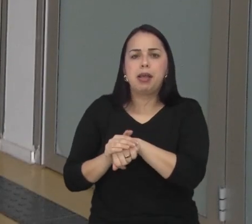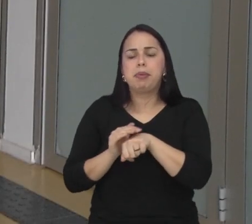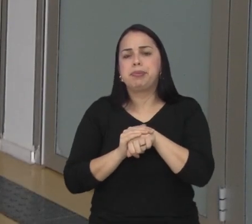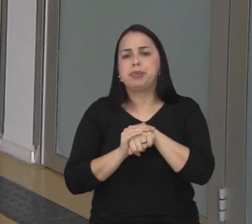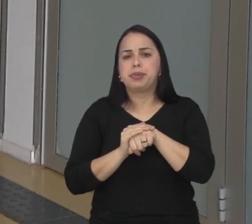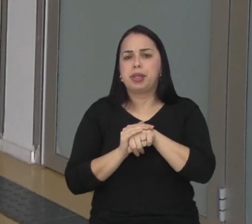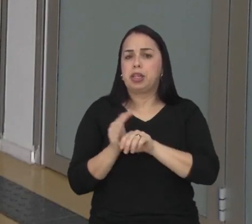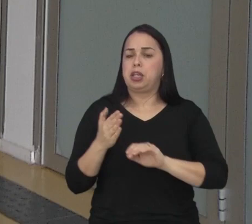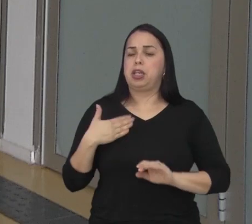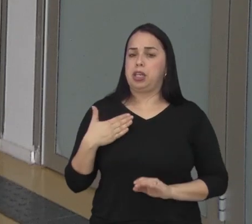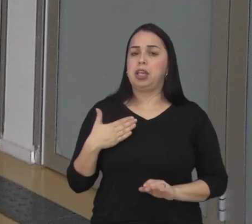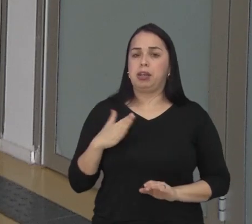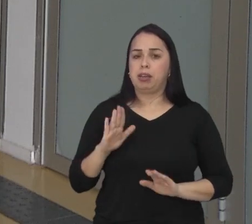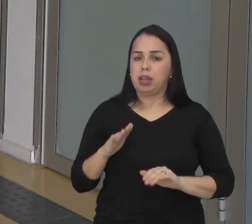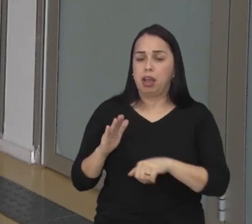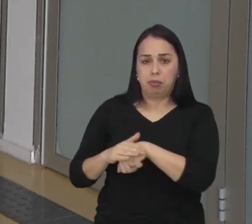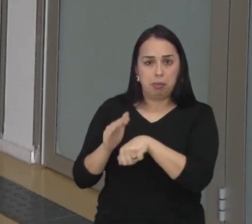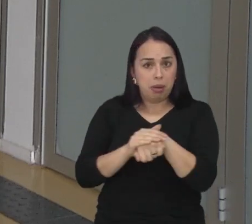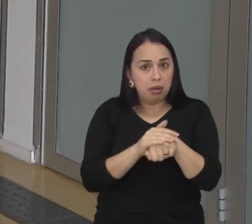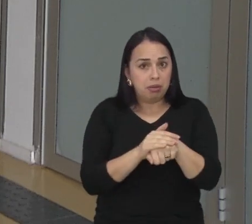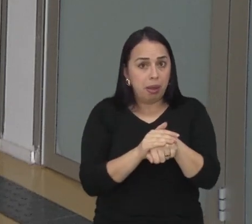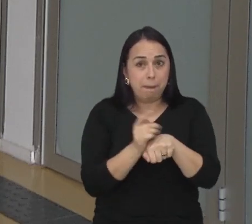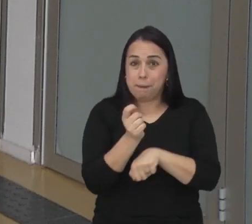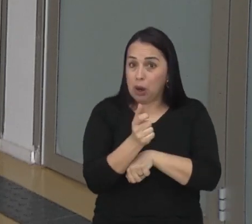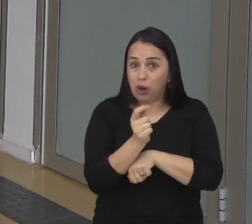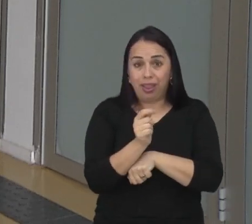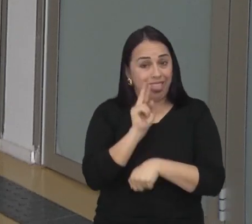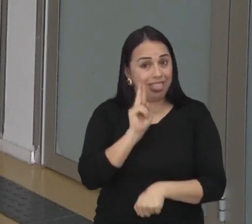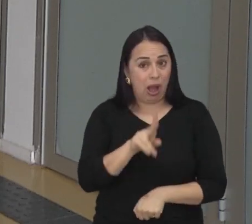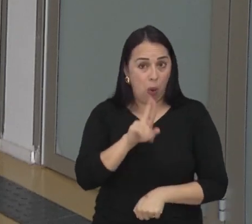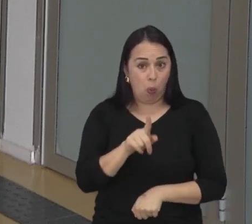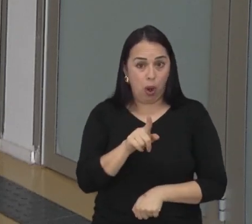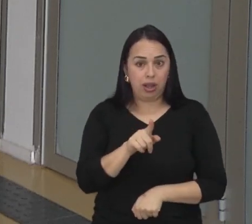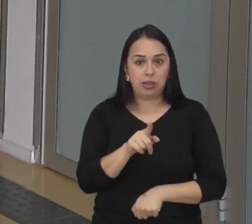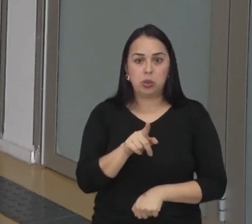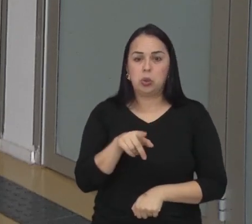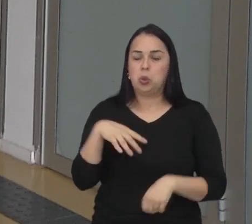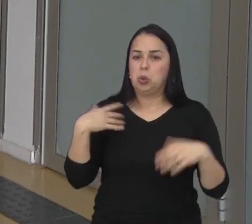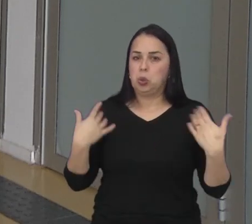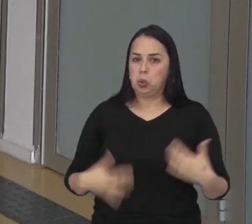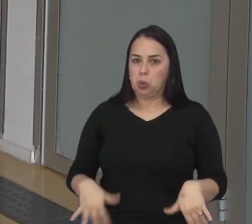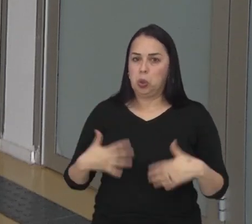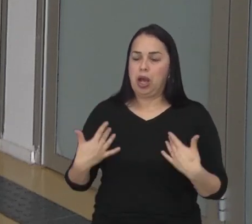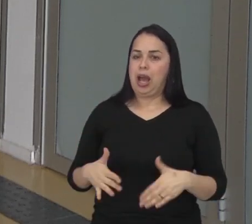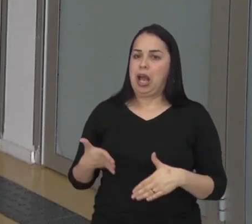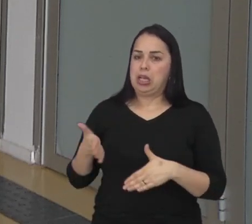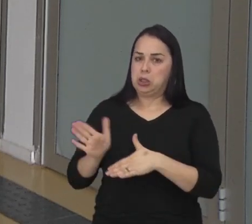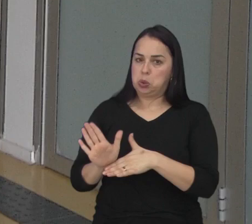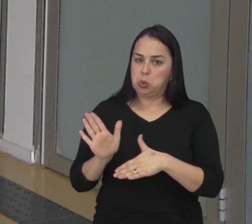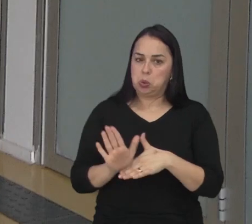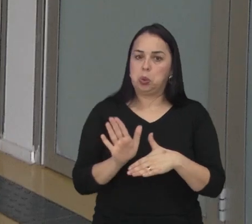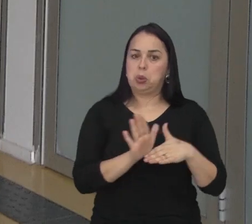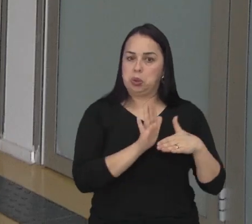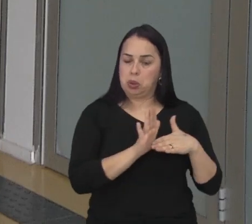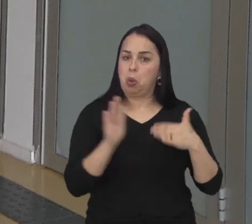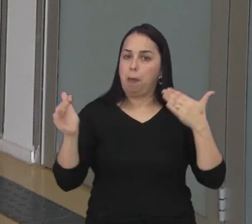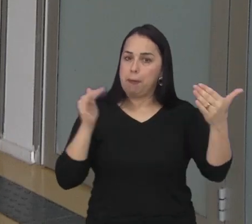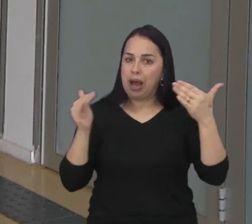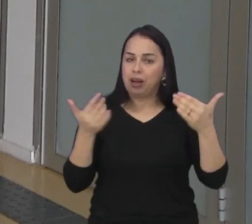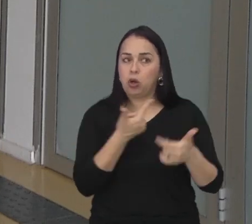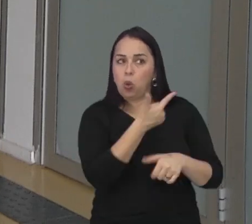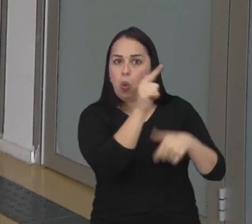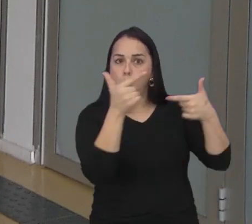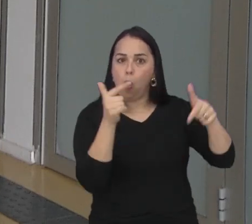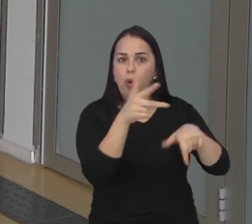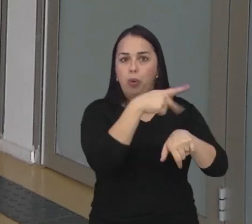a gente realiza tudo que o SUS se propõe a realizar que não é pouca coisa é um dos sistemas que mais faz cobertura no